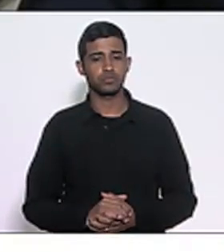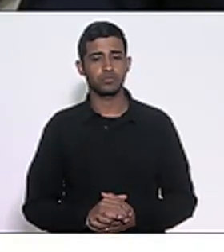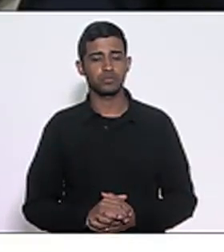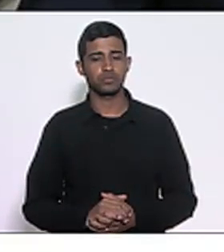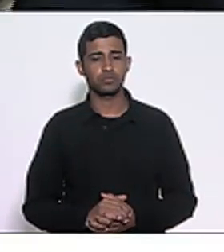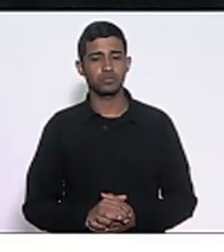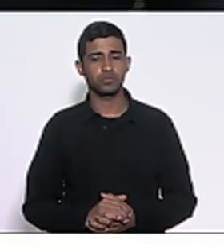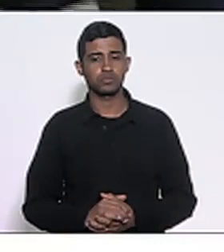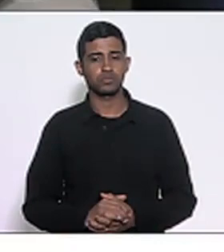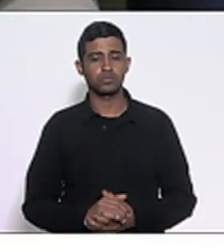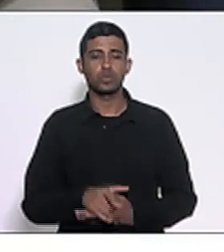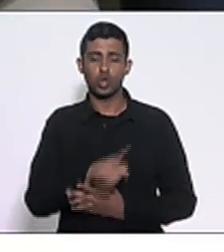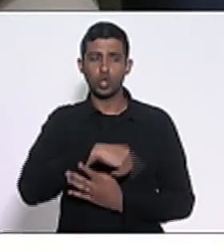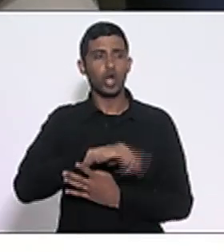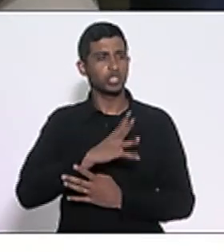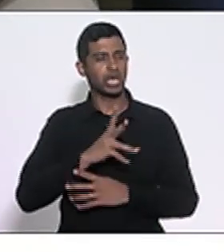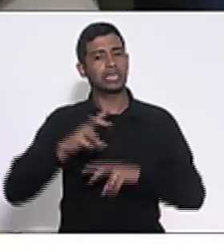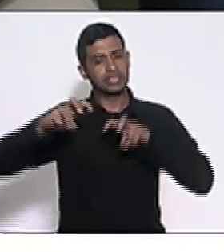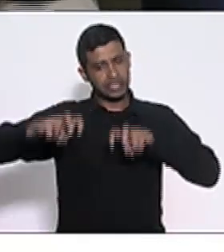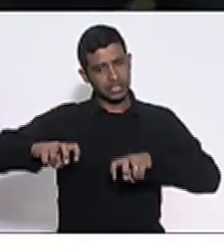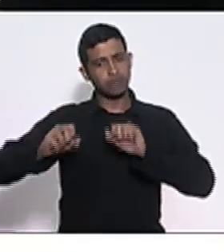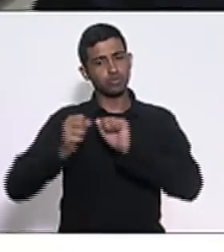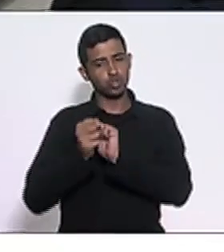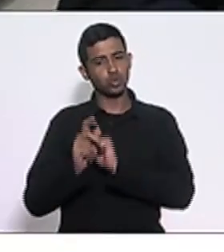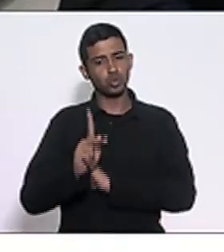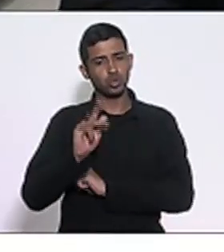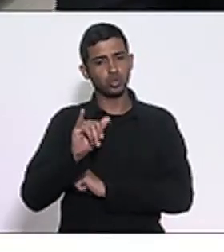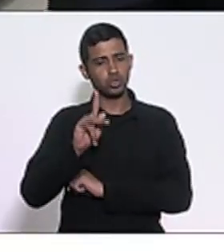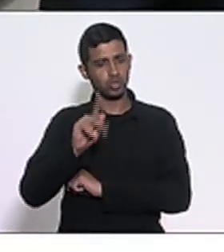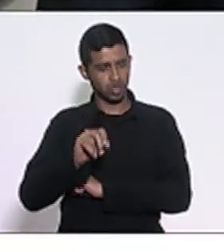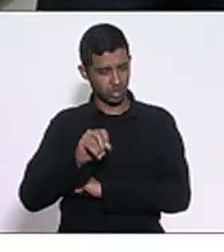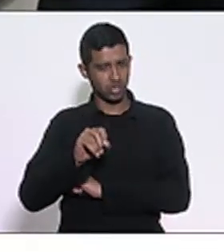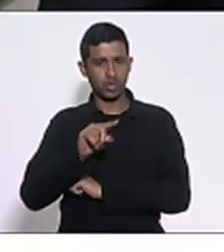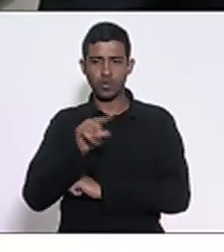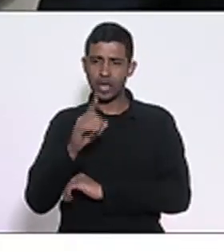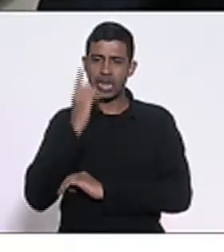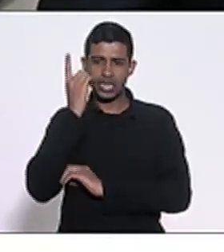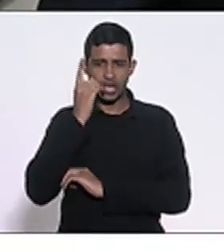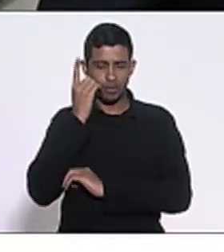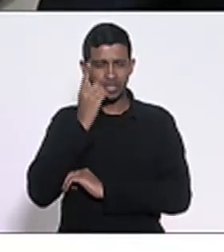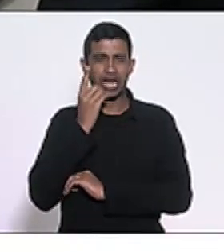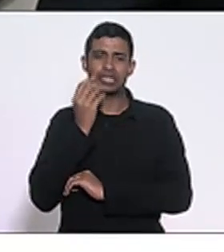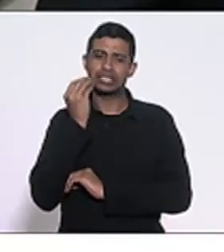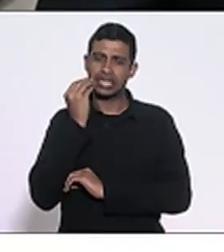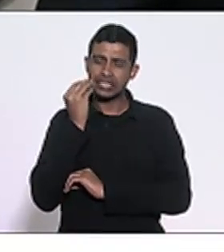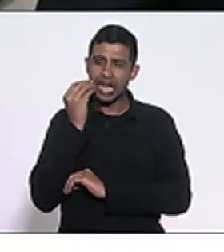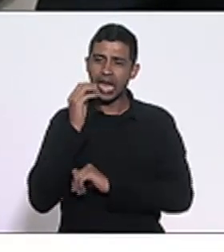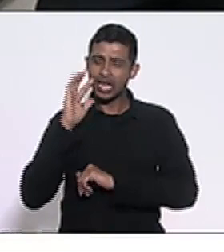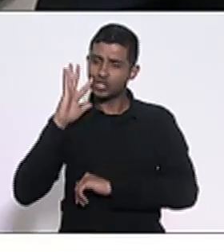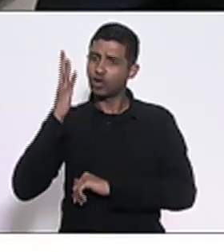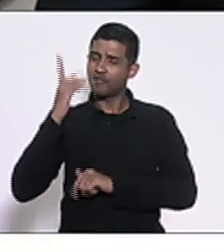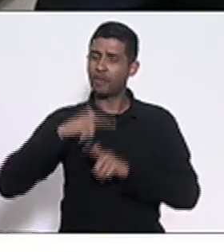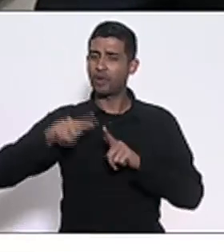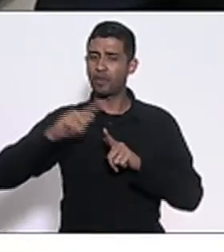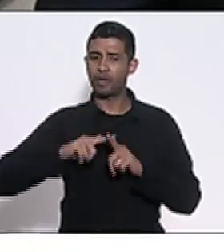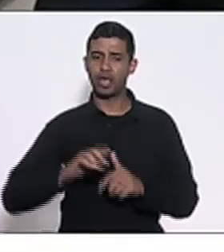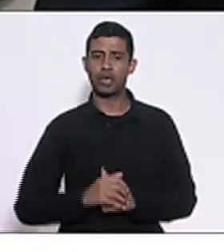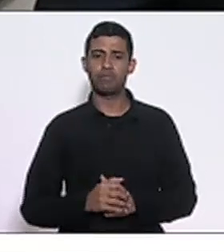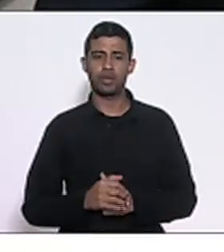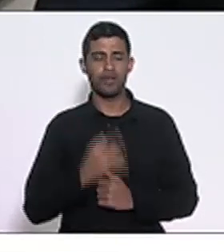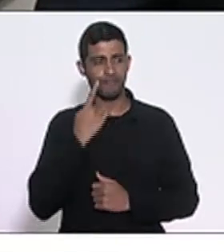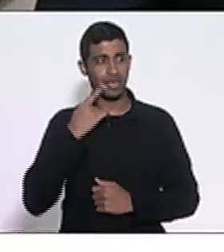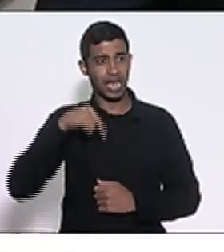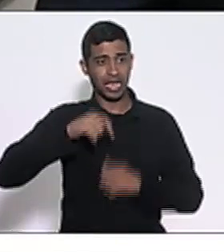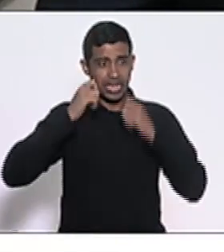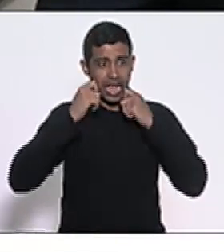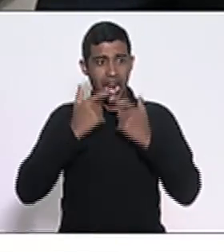nós já sentamos junto com o Kiko, nós já sentamos com o deputado para tratar desse problema. É isso que eu digo, a nossa relação aqui